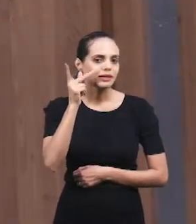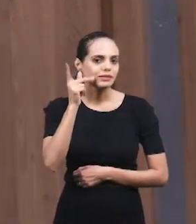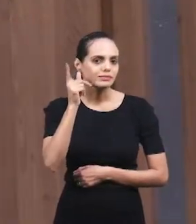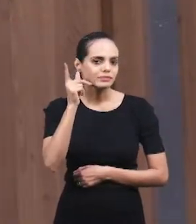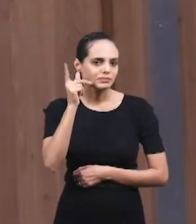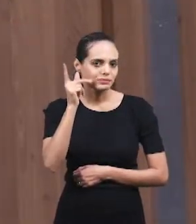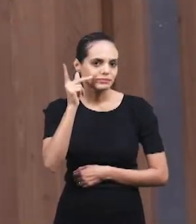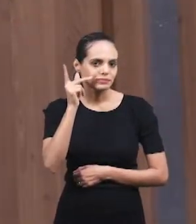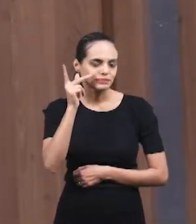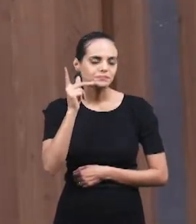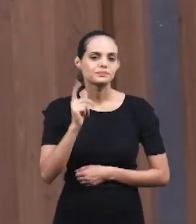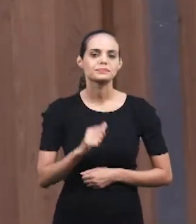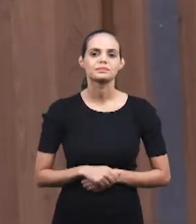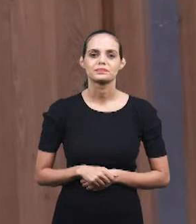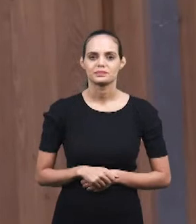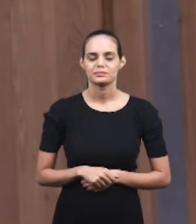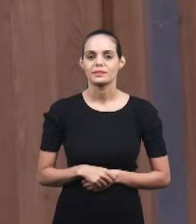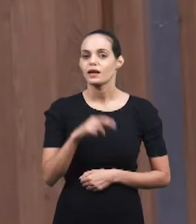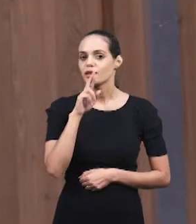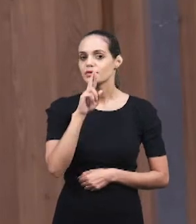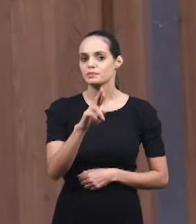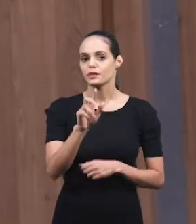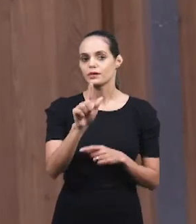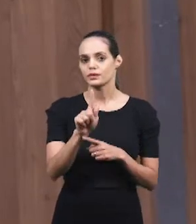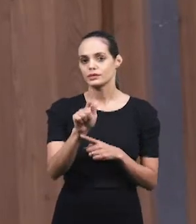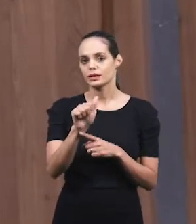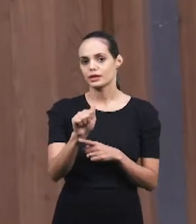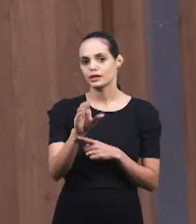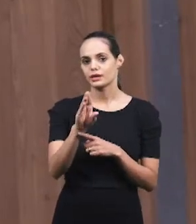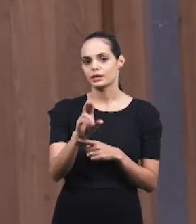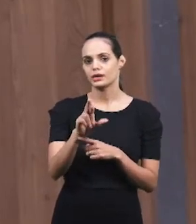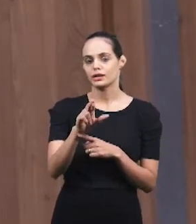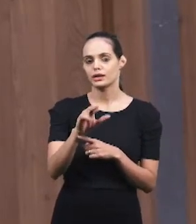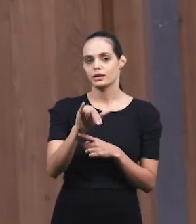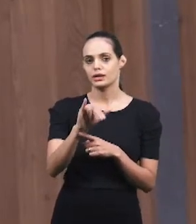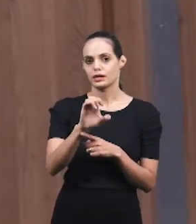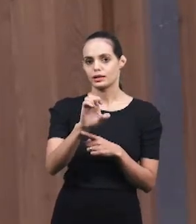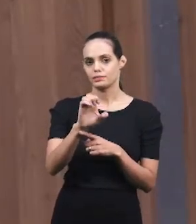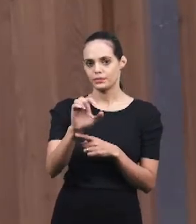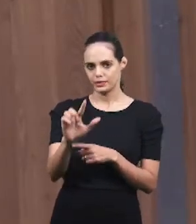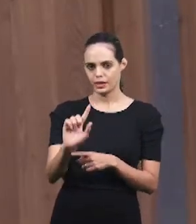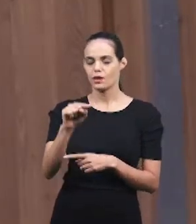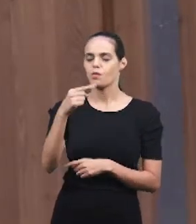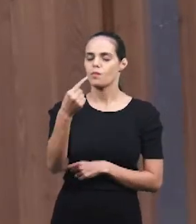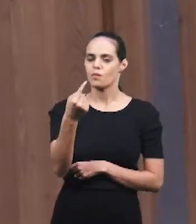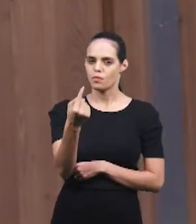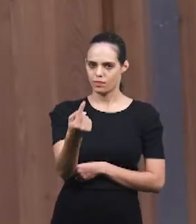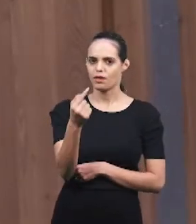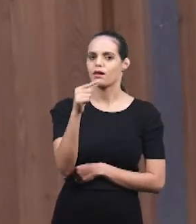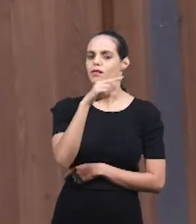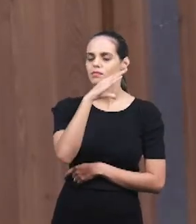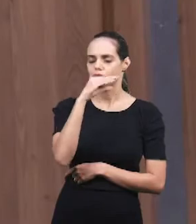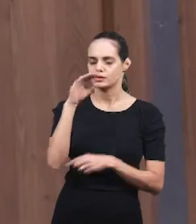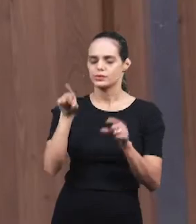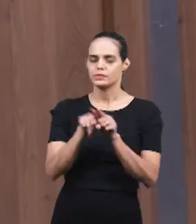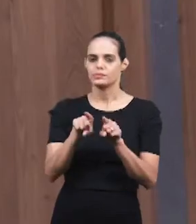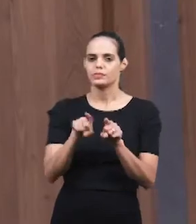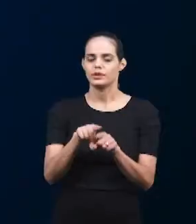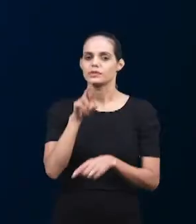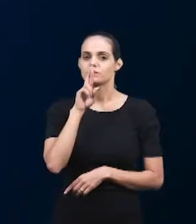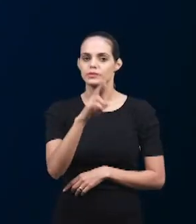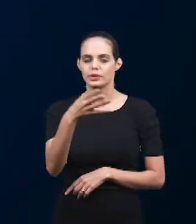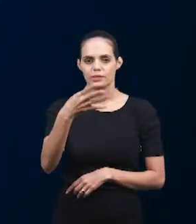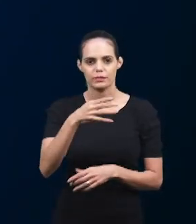ali em Fortaleza, nós teremos ali a resposta do Gabriel, que é outro adolescente que vai responder também esta quarta